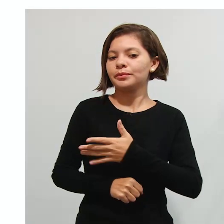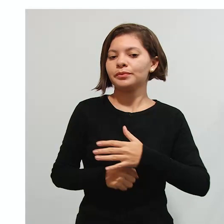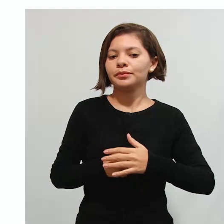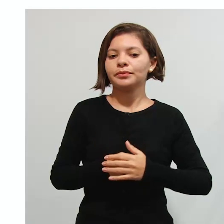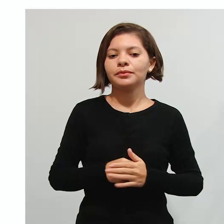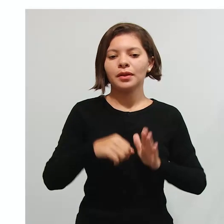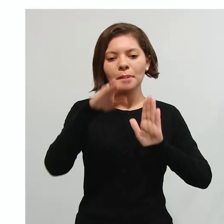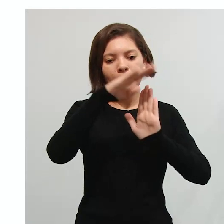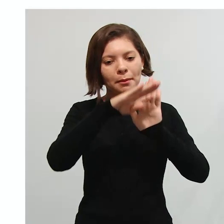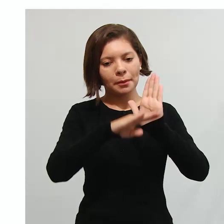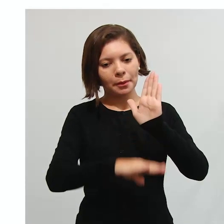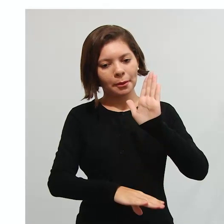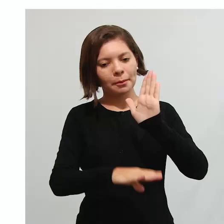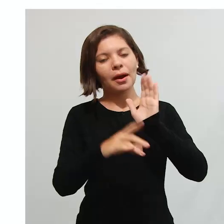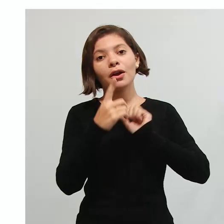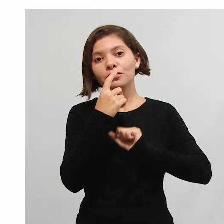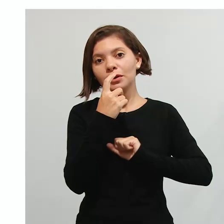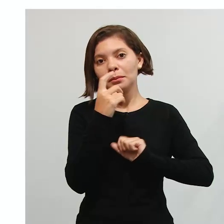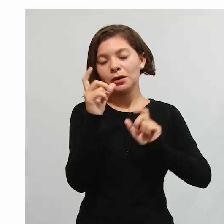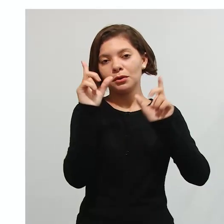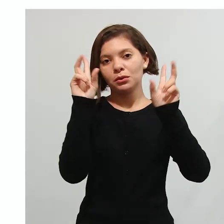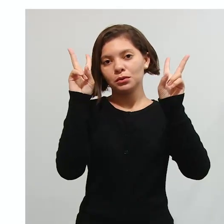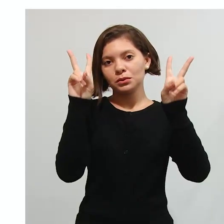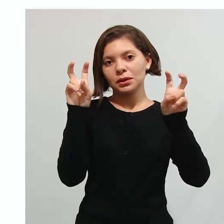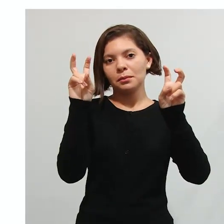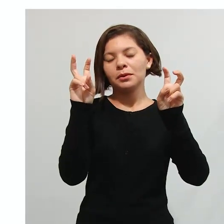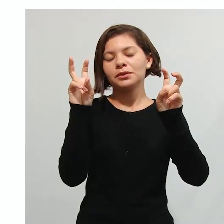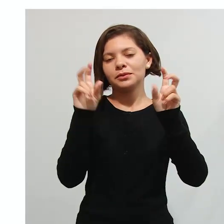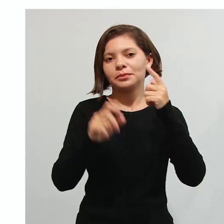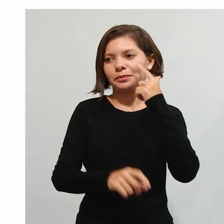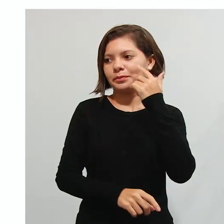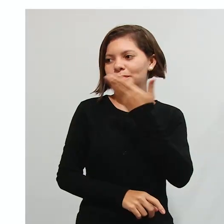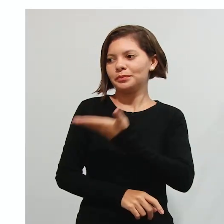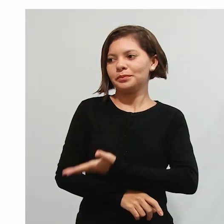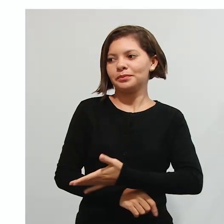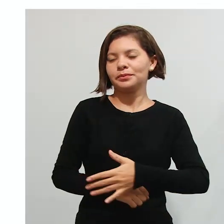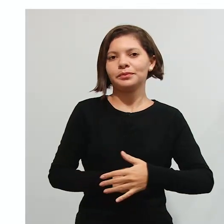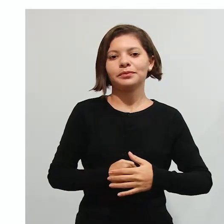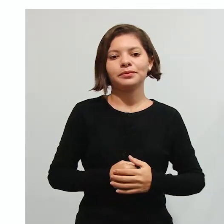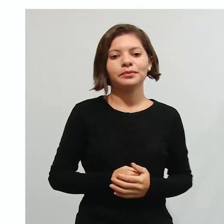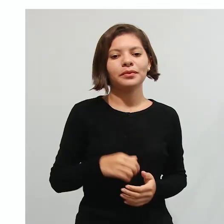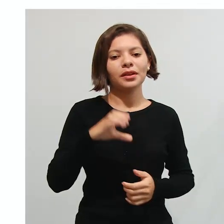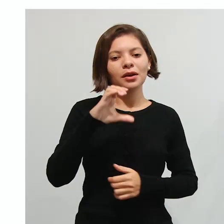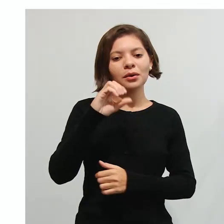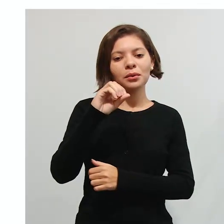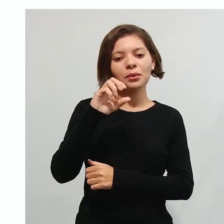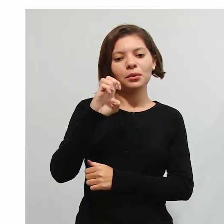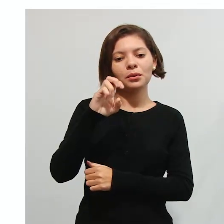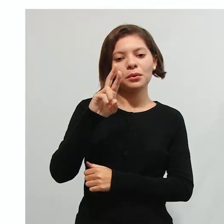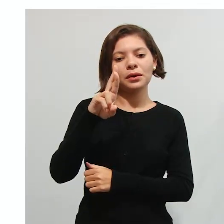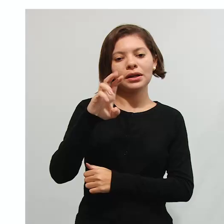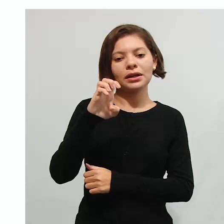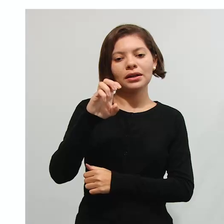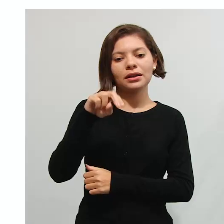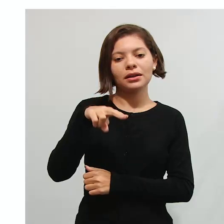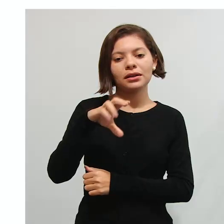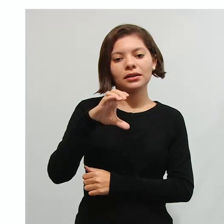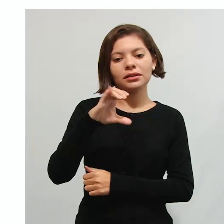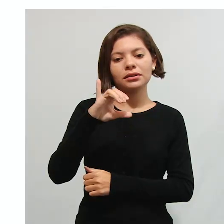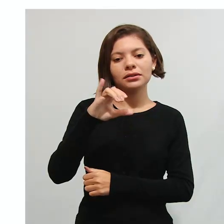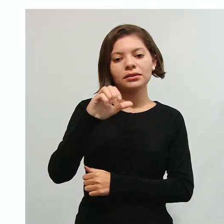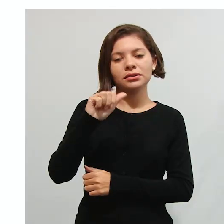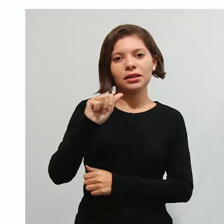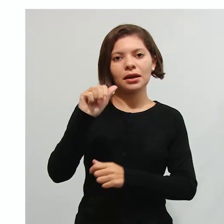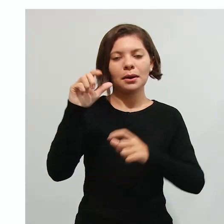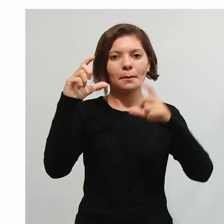precisão coer concisão simplicidade quase tudo aquilo assim que a gente a coerência né ou seja